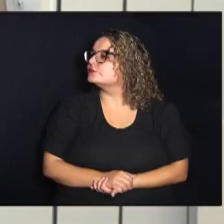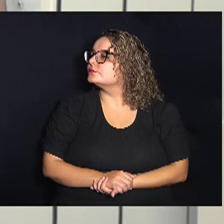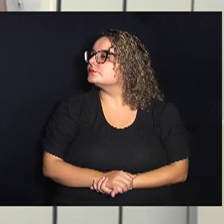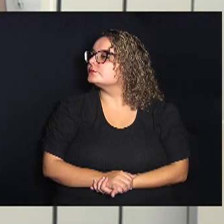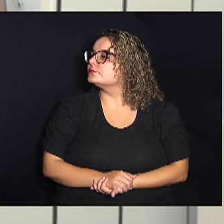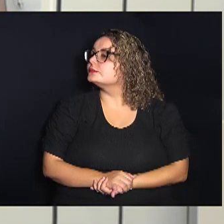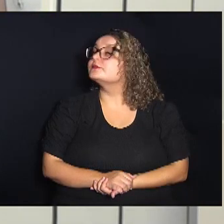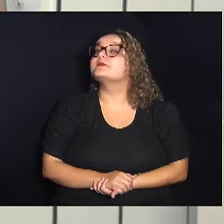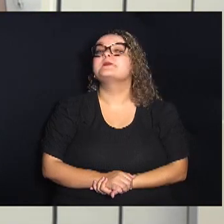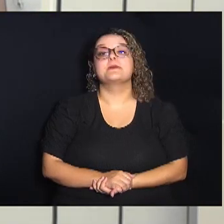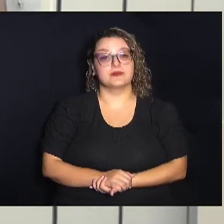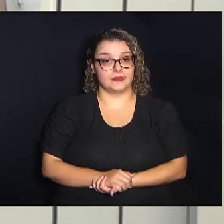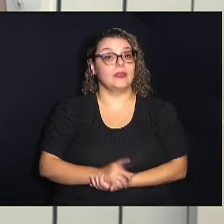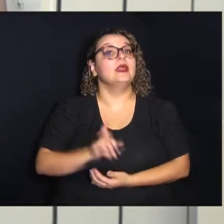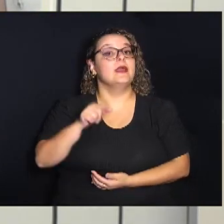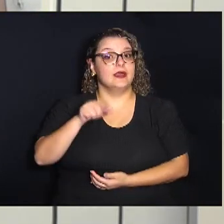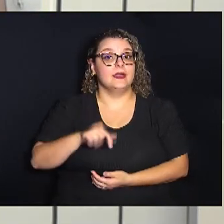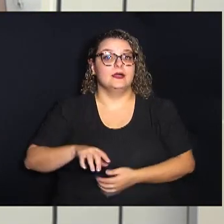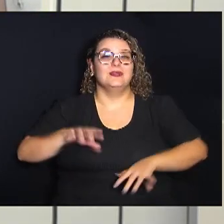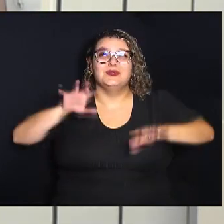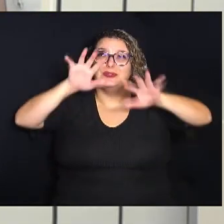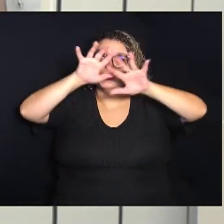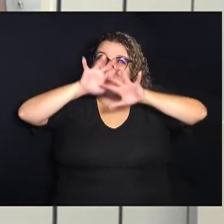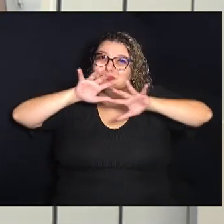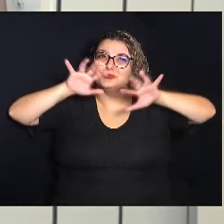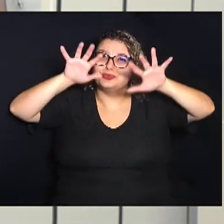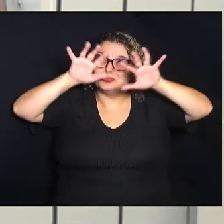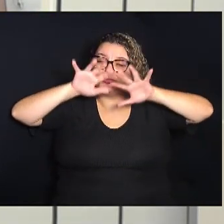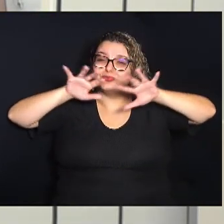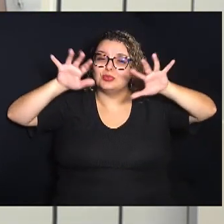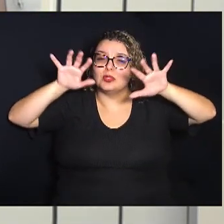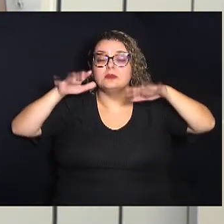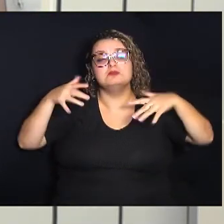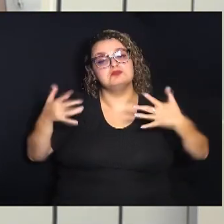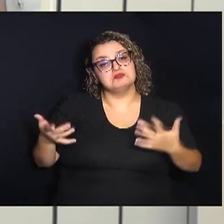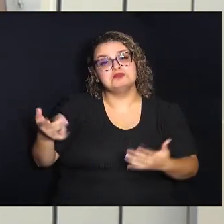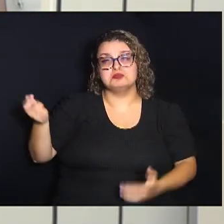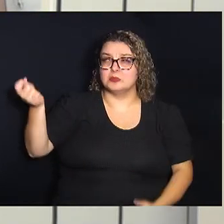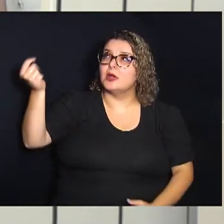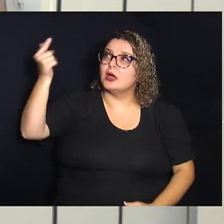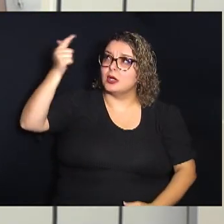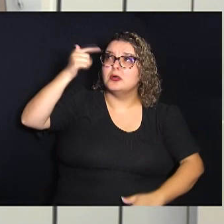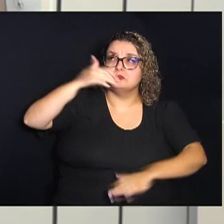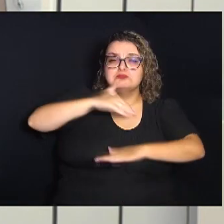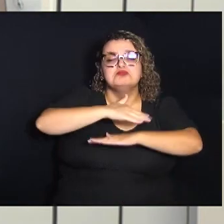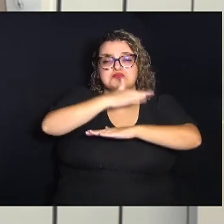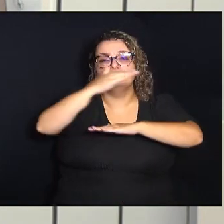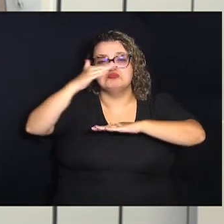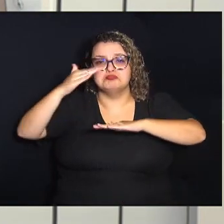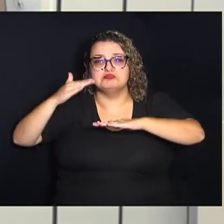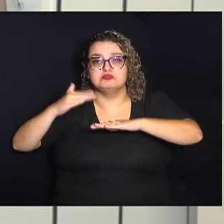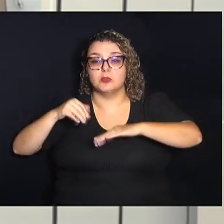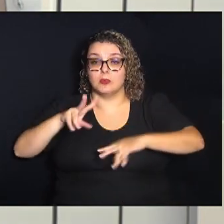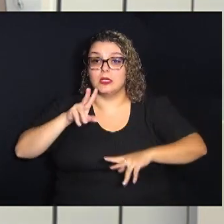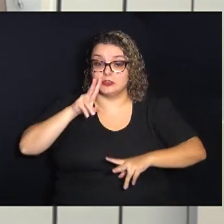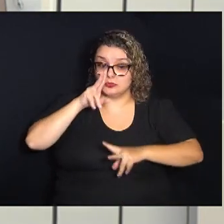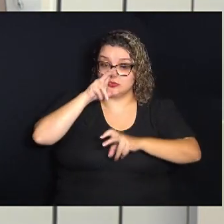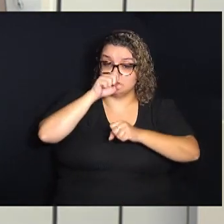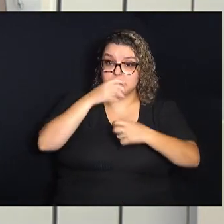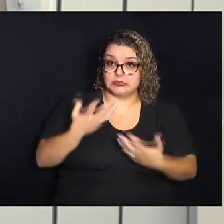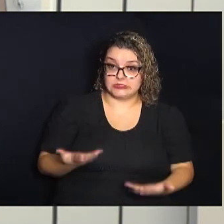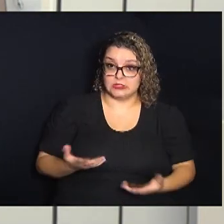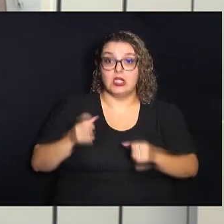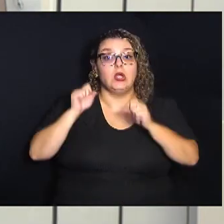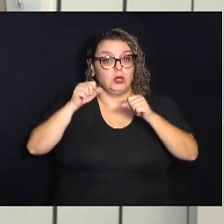O dia amanheceu encoberto, tempo nublado, mas o sol já começa a aparecer com mais intensidade e